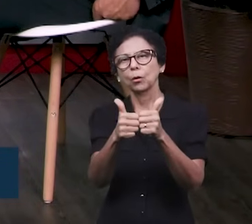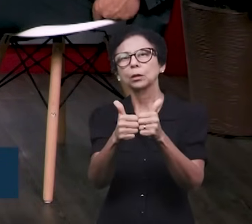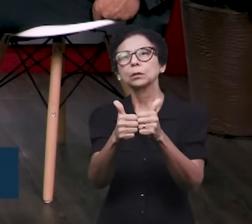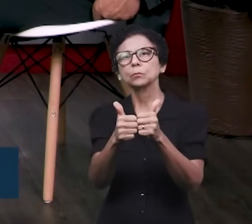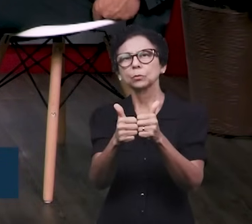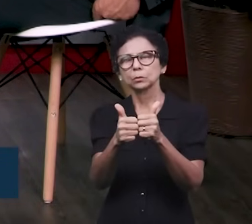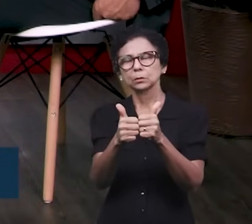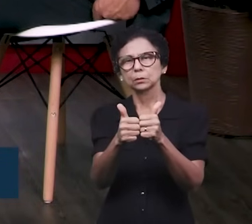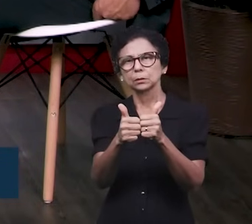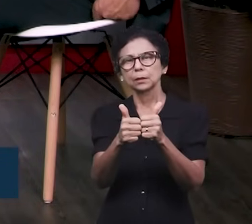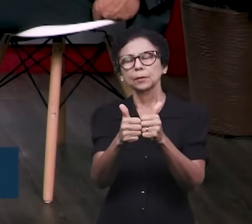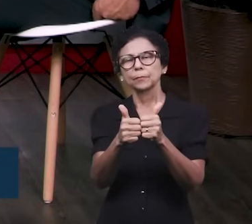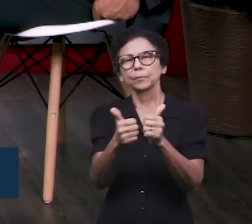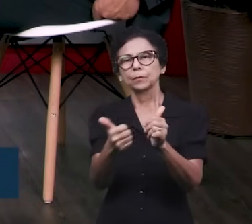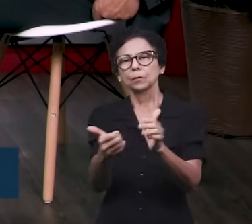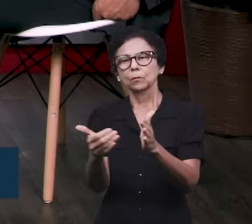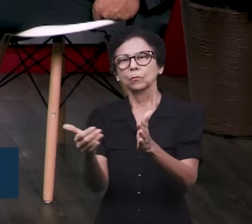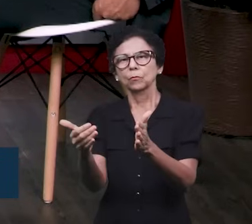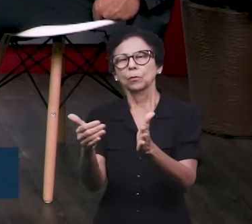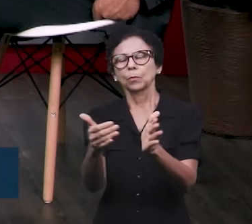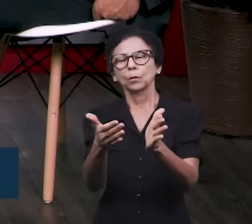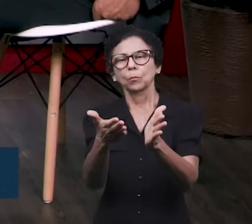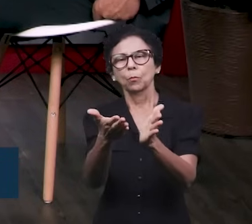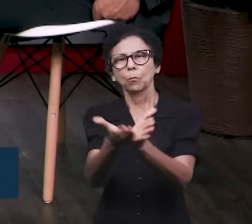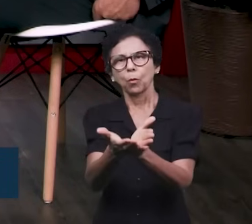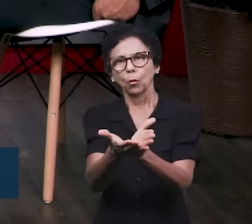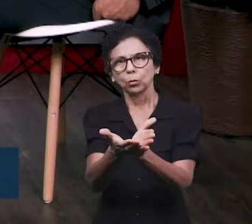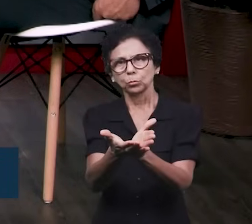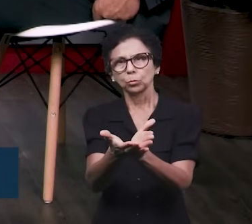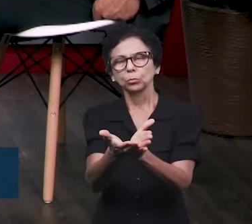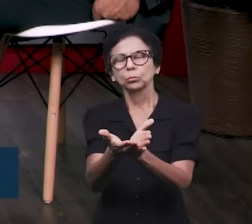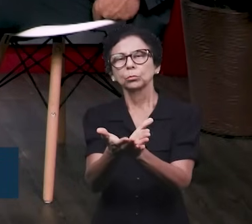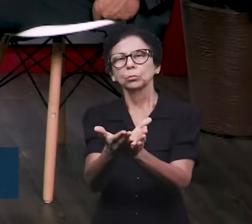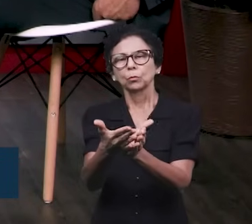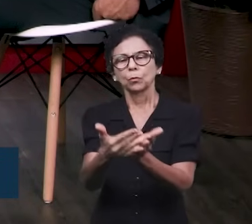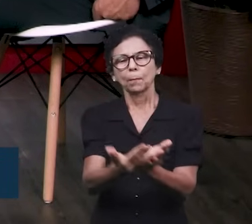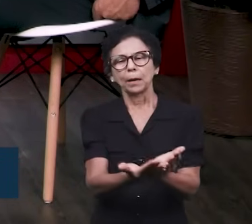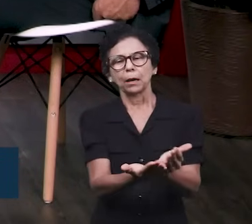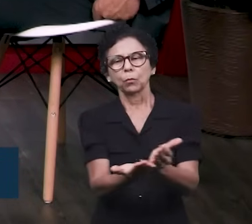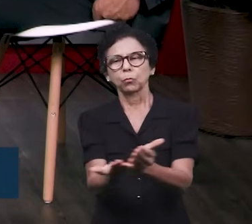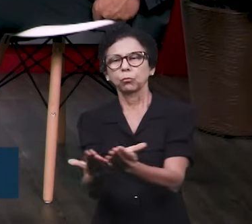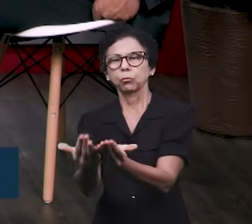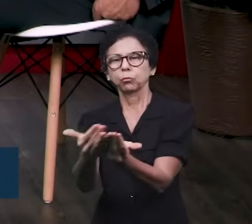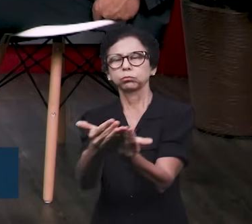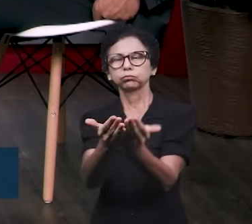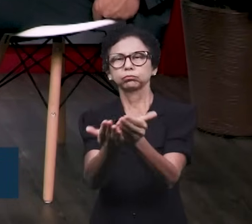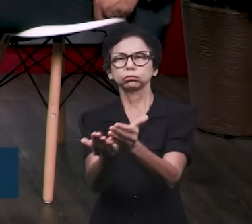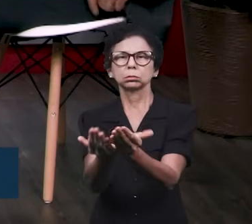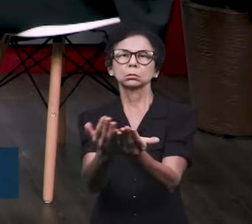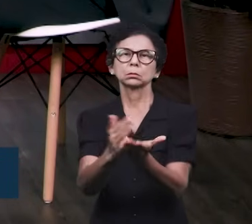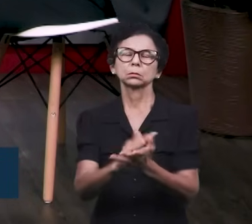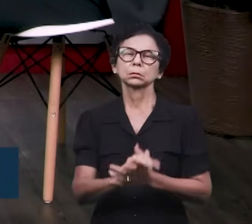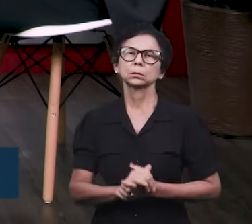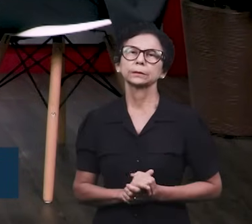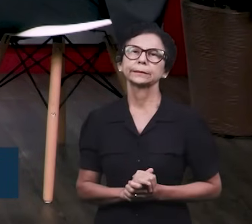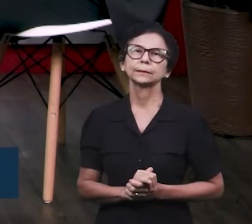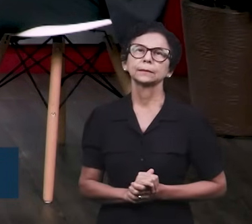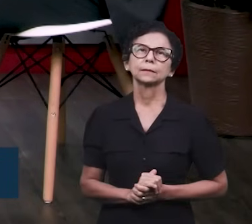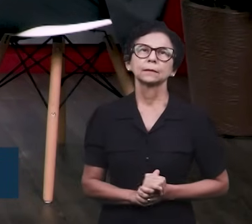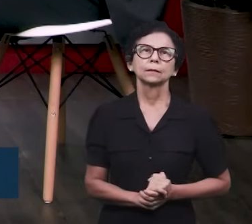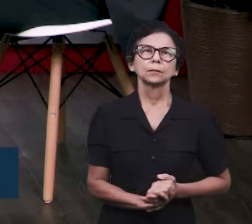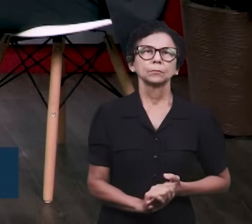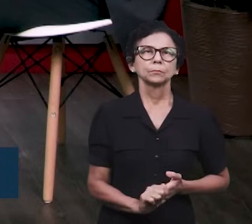para o porto, e do porto sai ali o barco, embarcamos, aí todo um trabalho que é feito de